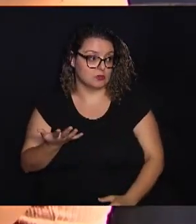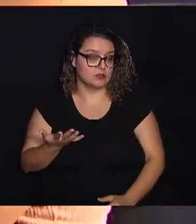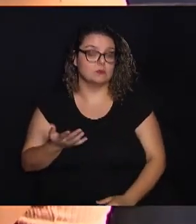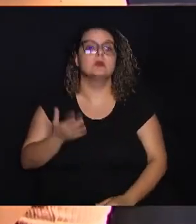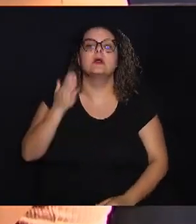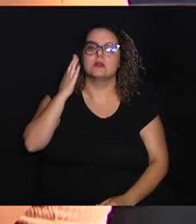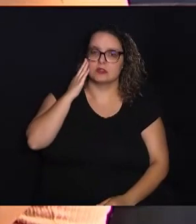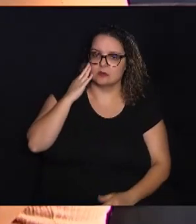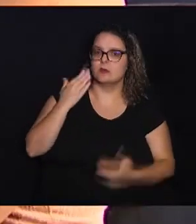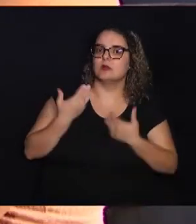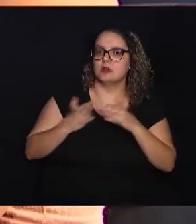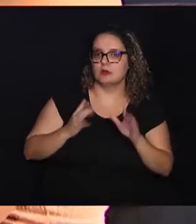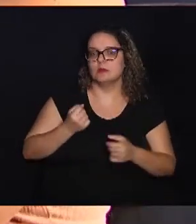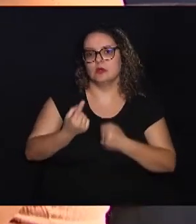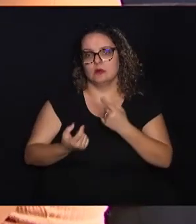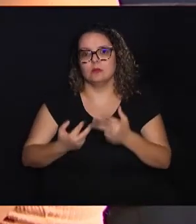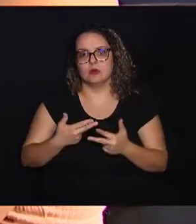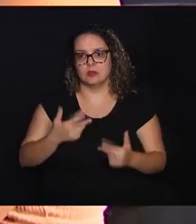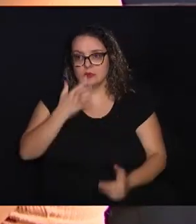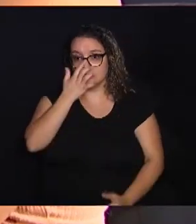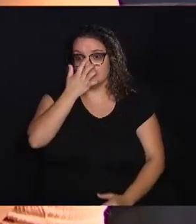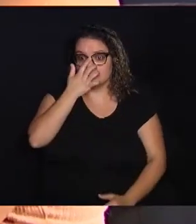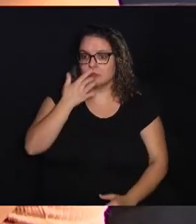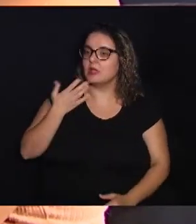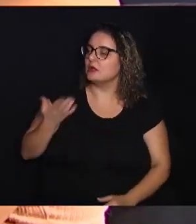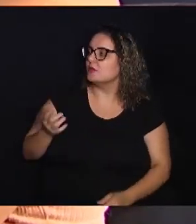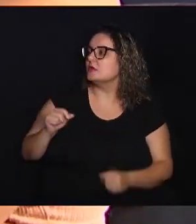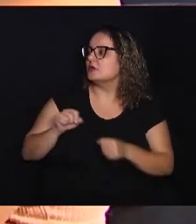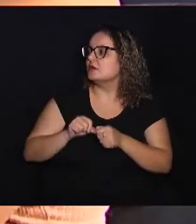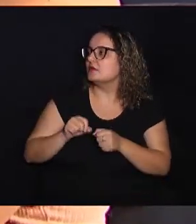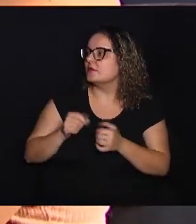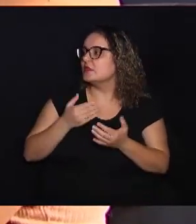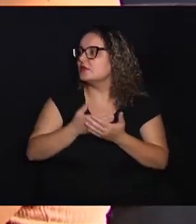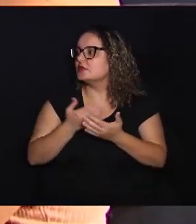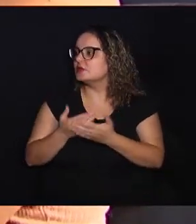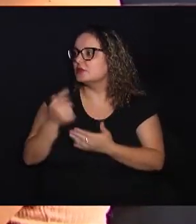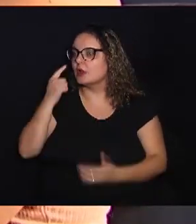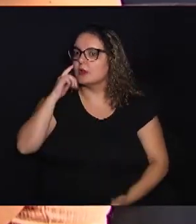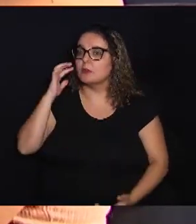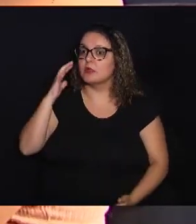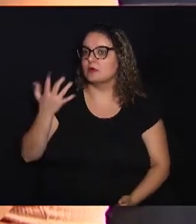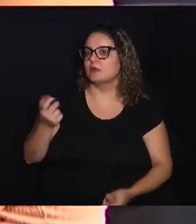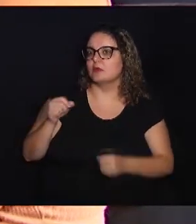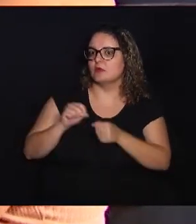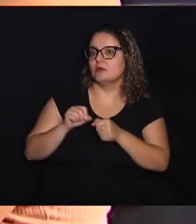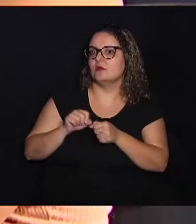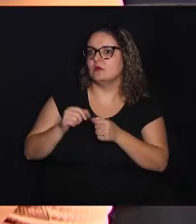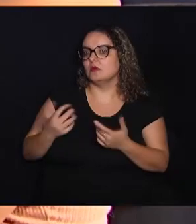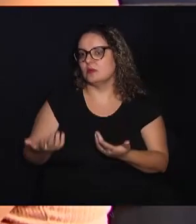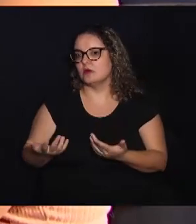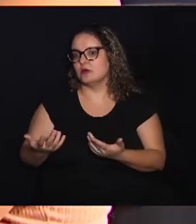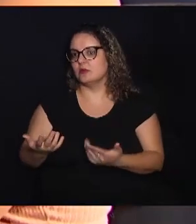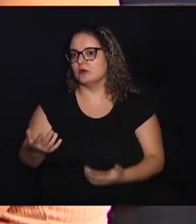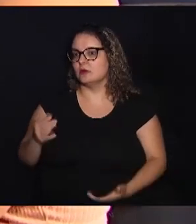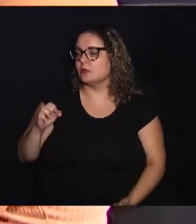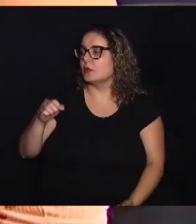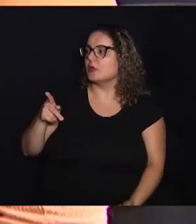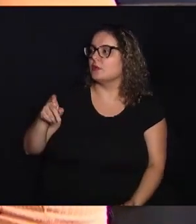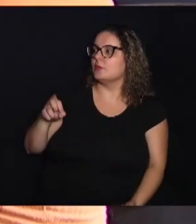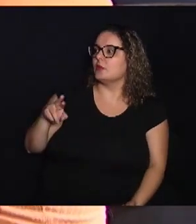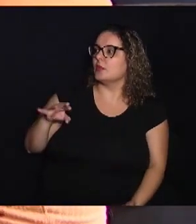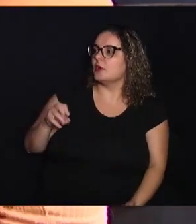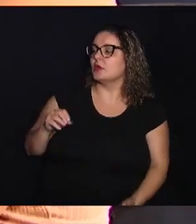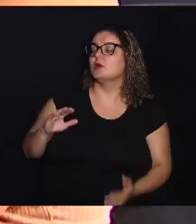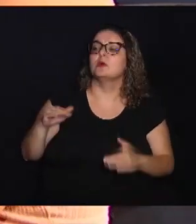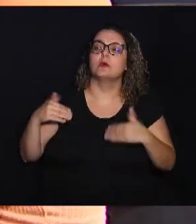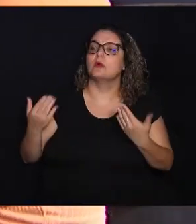eu ia abrir alguma coisa. E você chegou a fazer um estudo para pensar, olha, vou ter um empório. Quais foram as